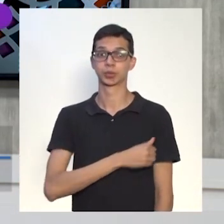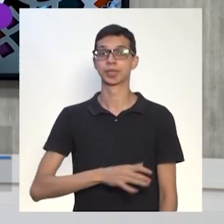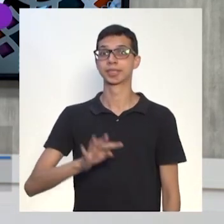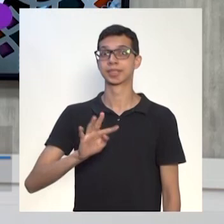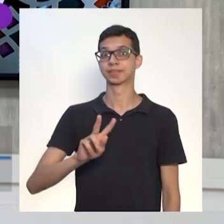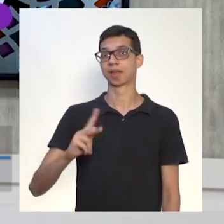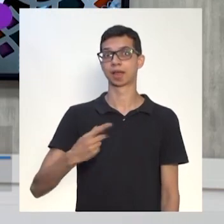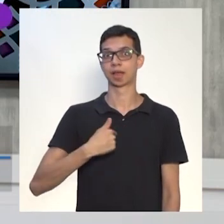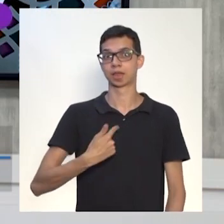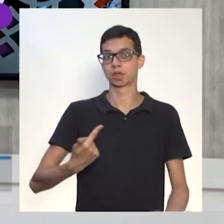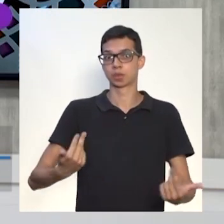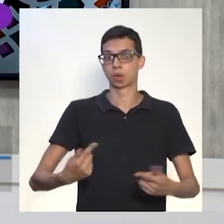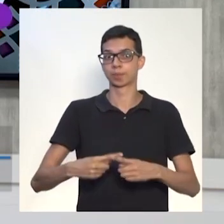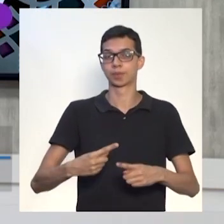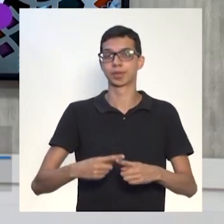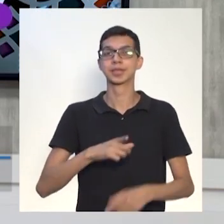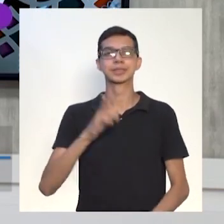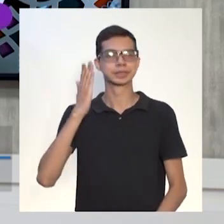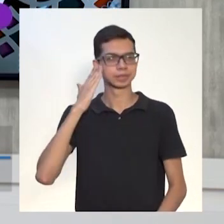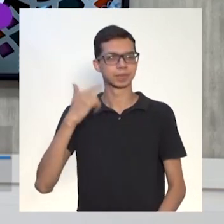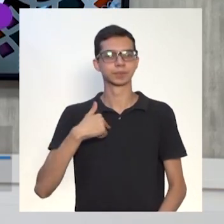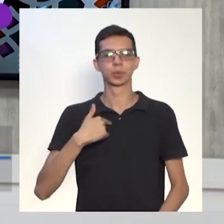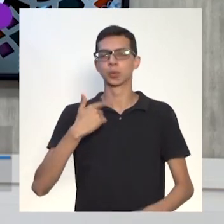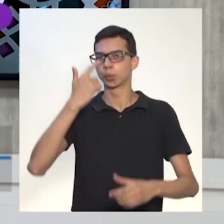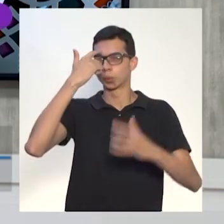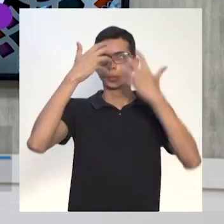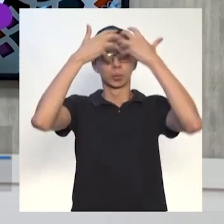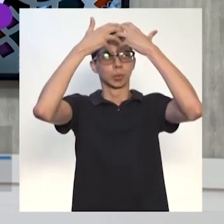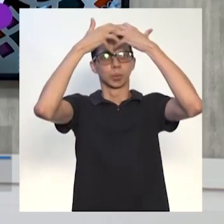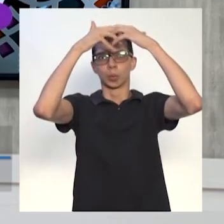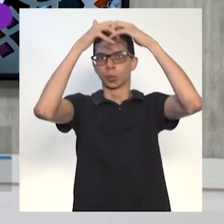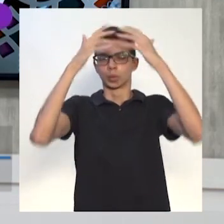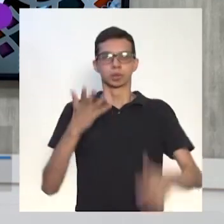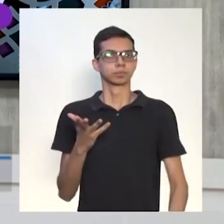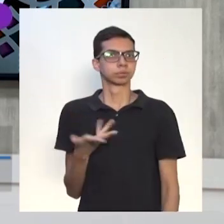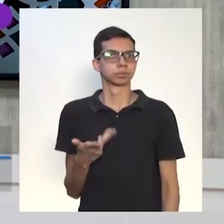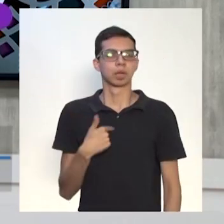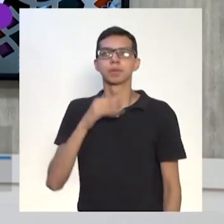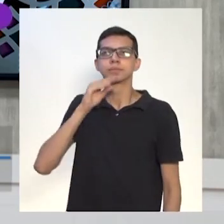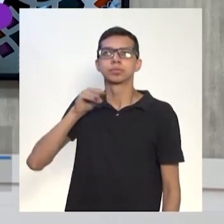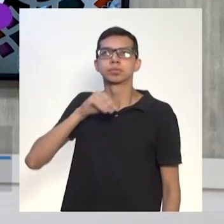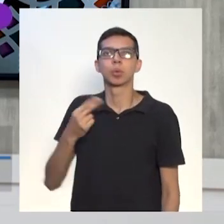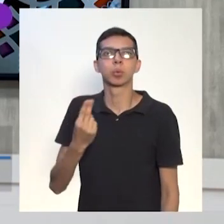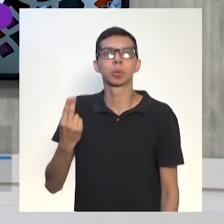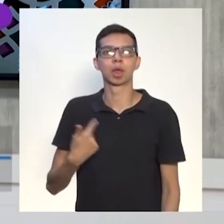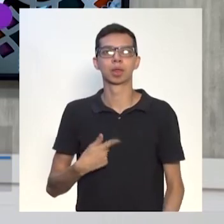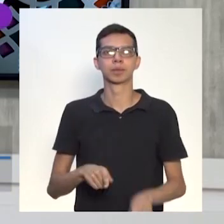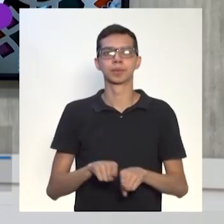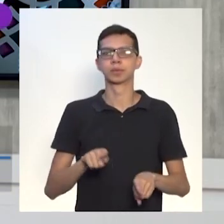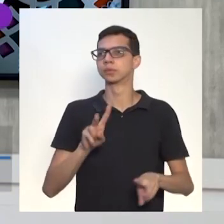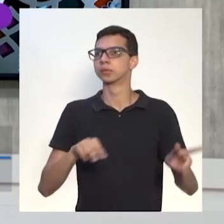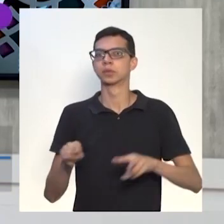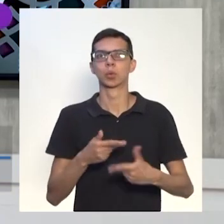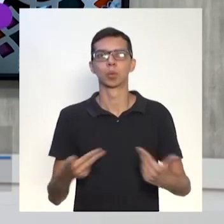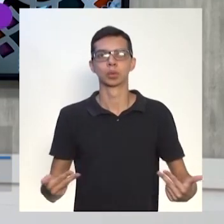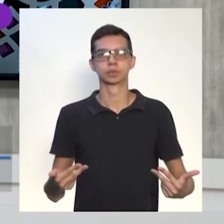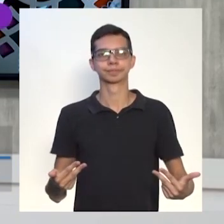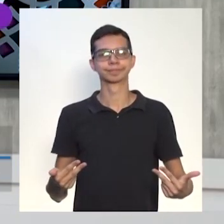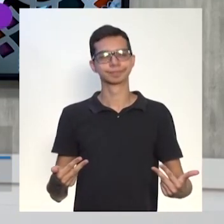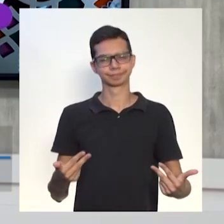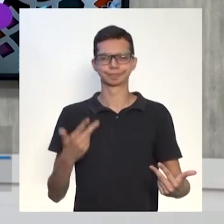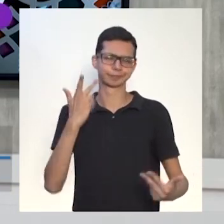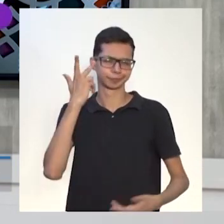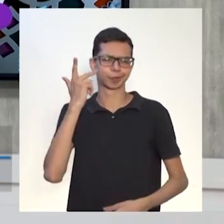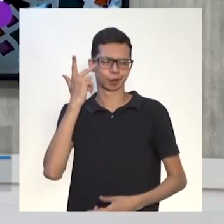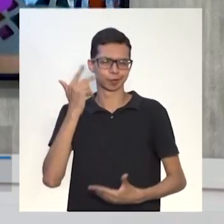porque eu sou, então sabe que quanto que sofre, né? Porque a cabeça pensa rápido e a boca não acompanha, mexe um monte. É assim mesmo, né? Mas a